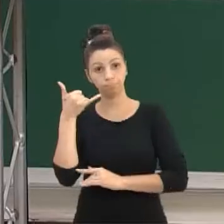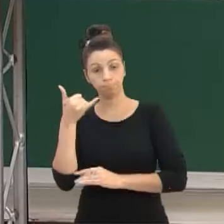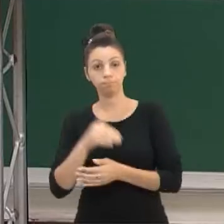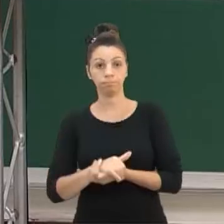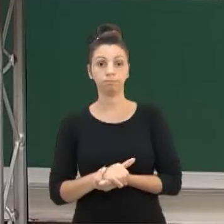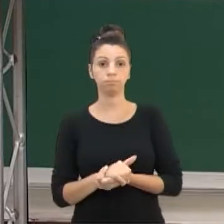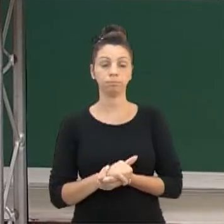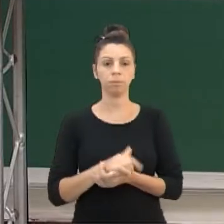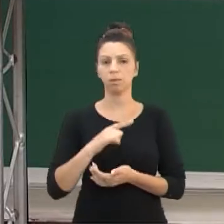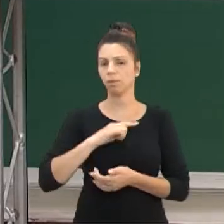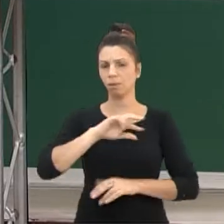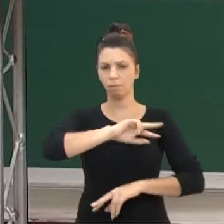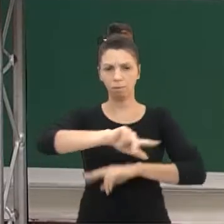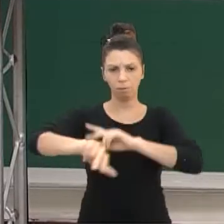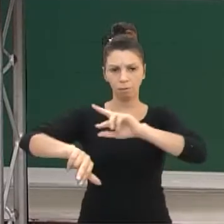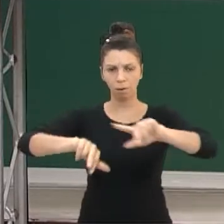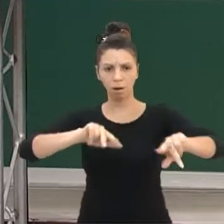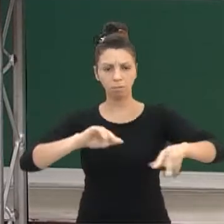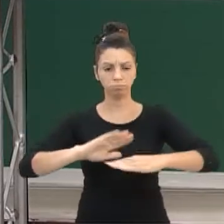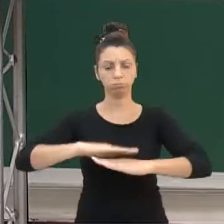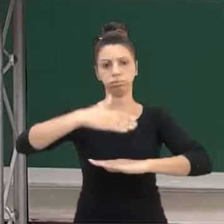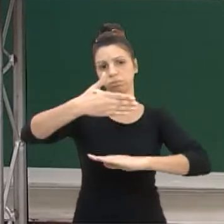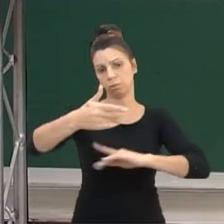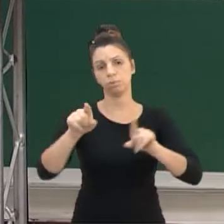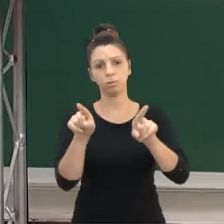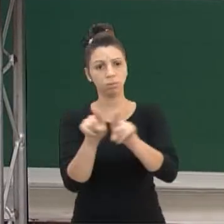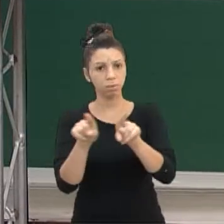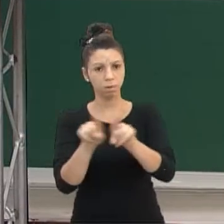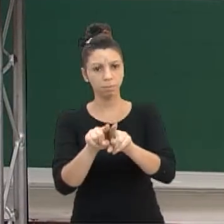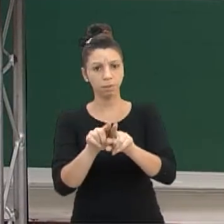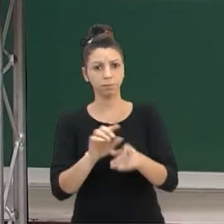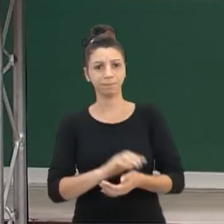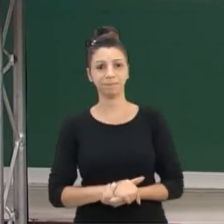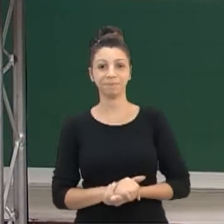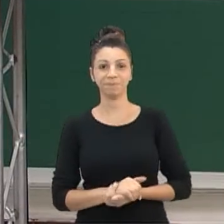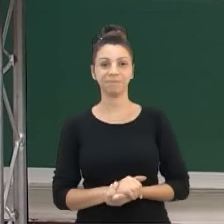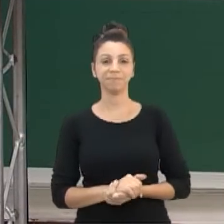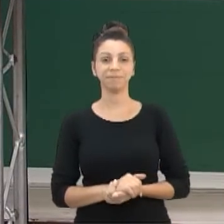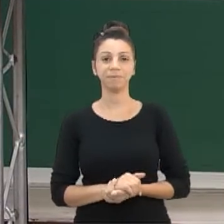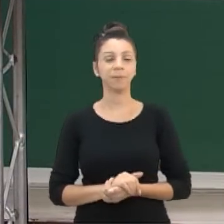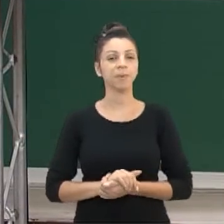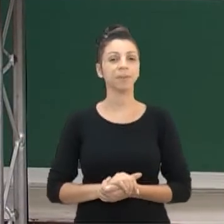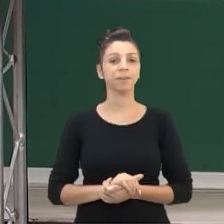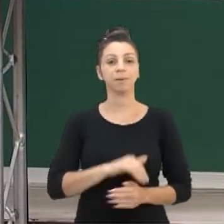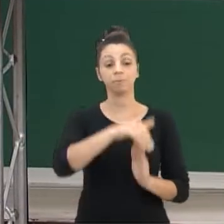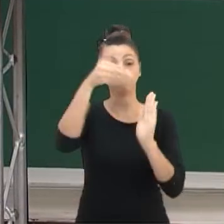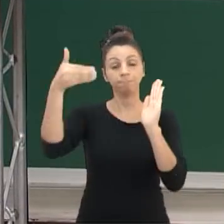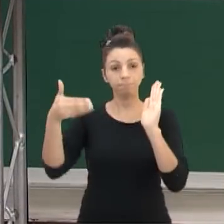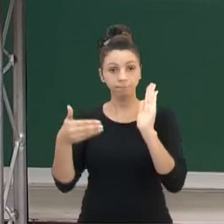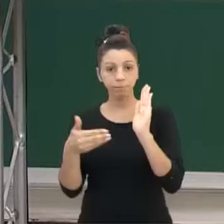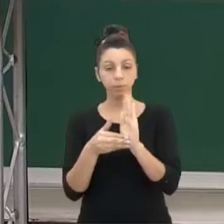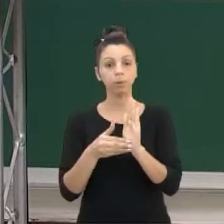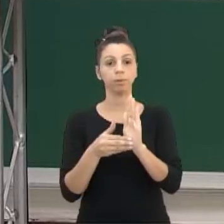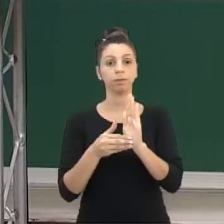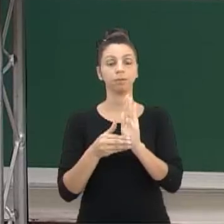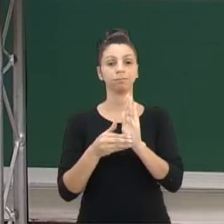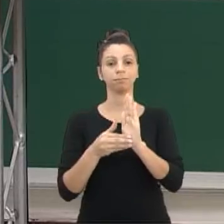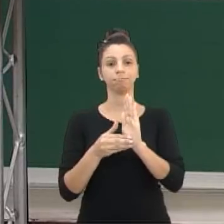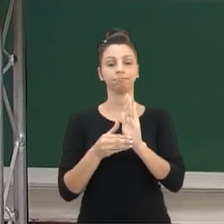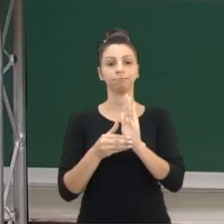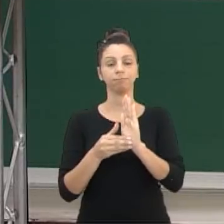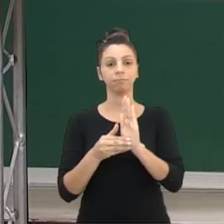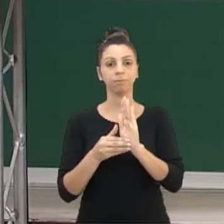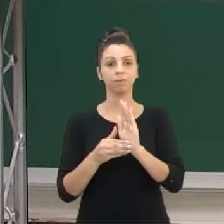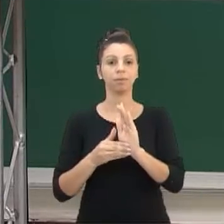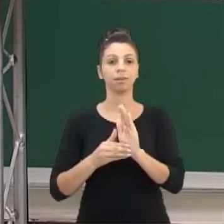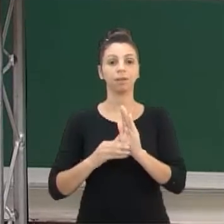Smartphones, tablets, notebooks, aqueles laptop computers, todos os dispositivos móveis que nos permitem